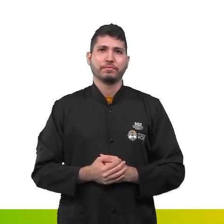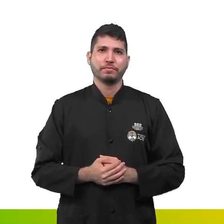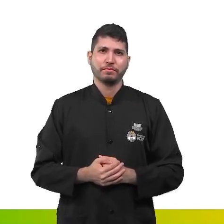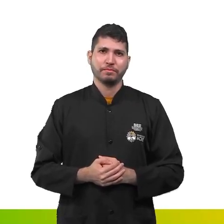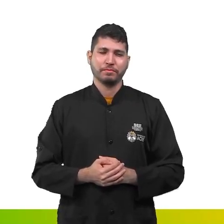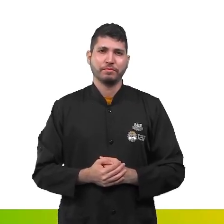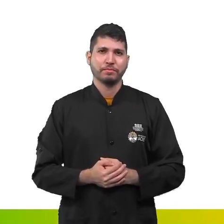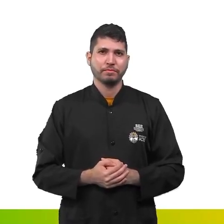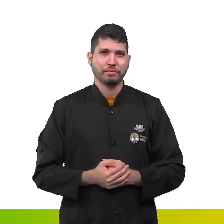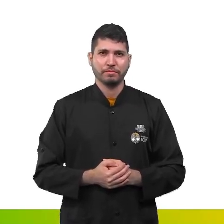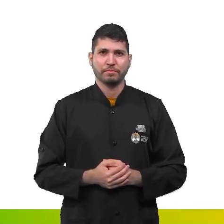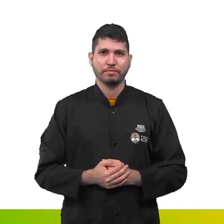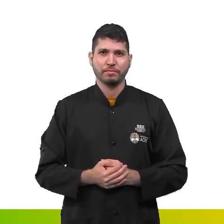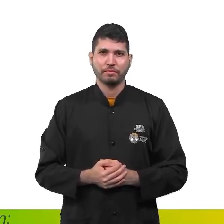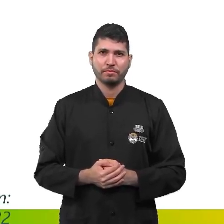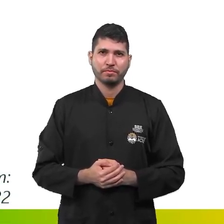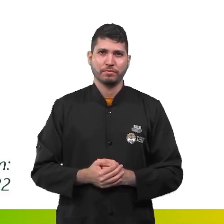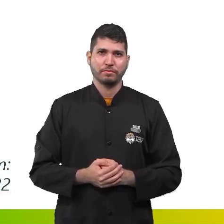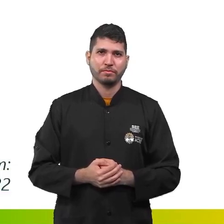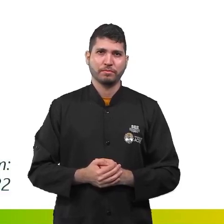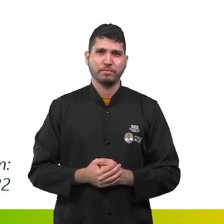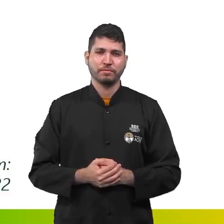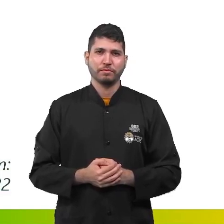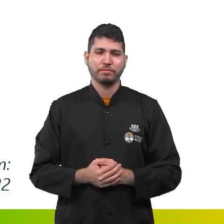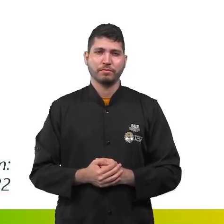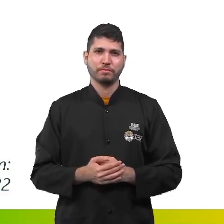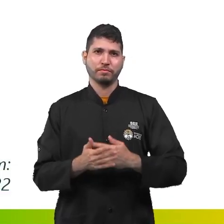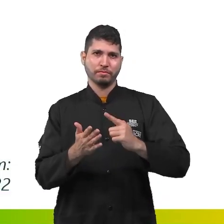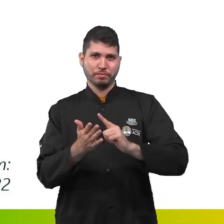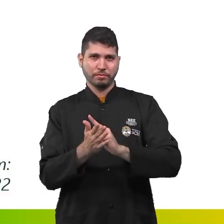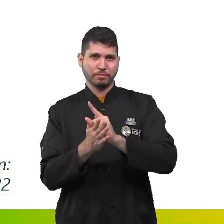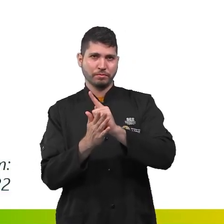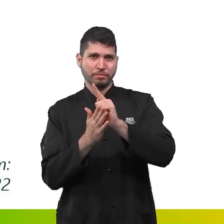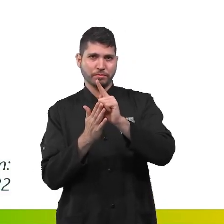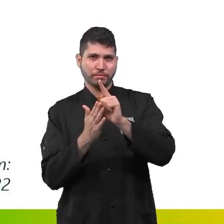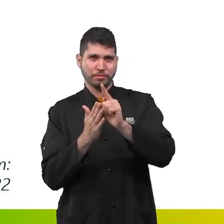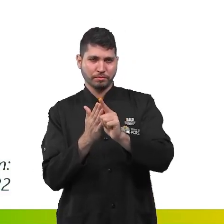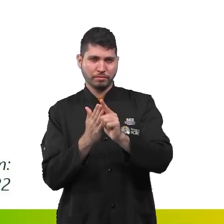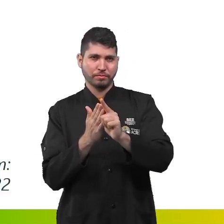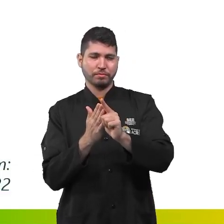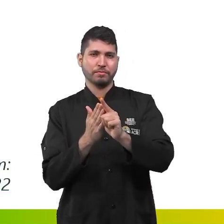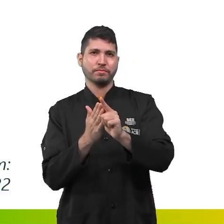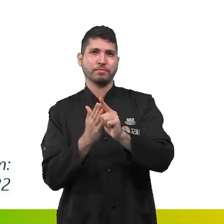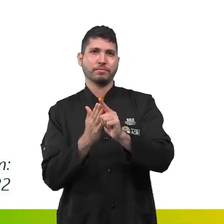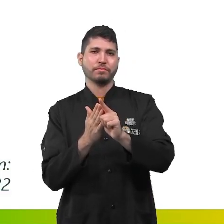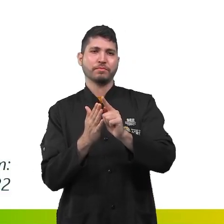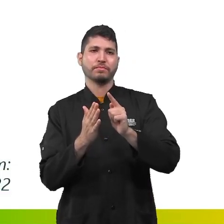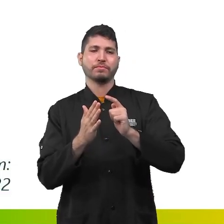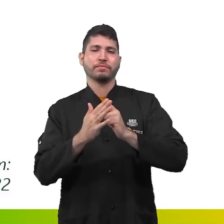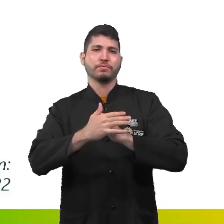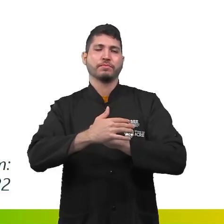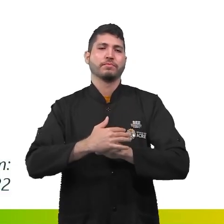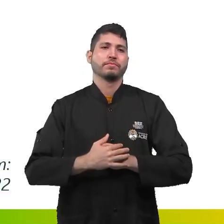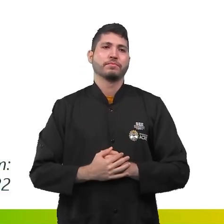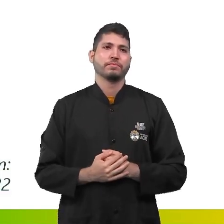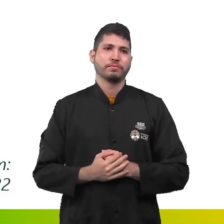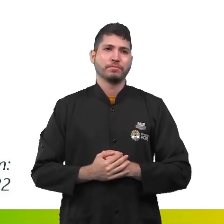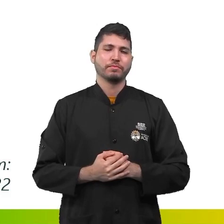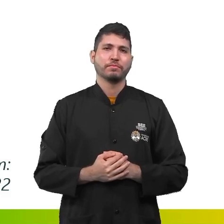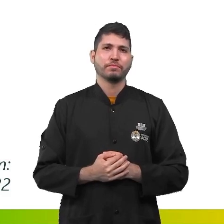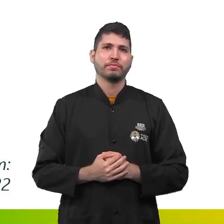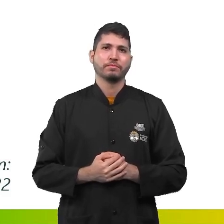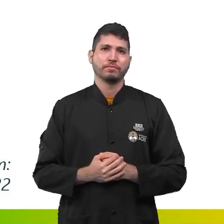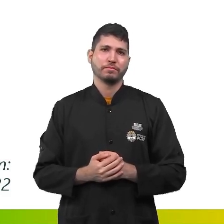Entonces, tenemos un género que es, yo he hablado del género que tiene solo